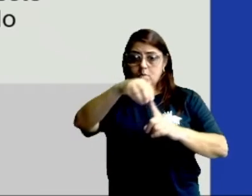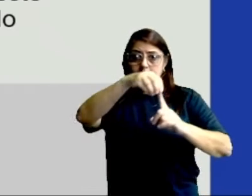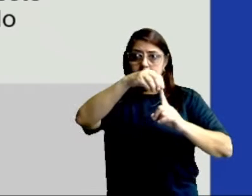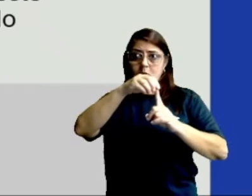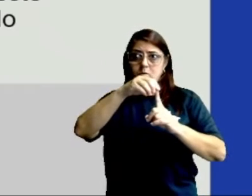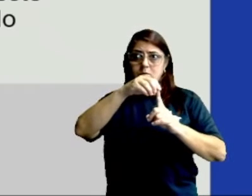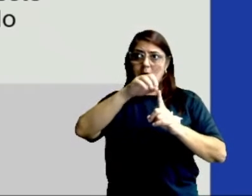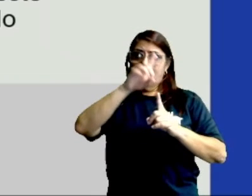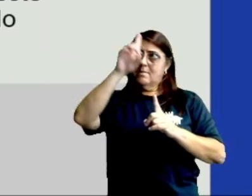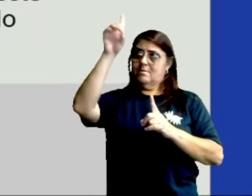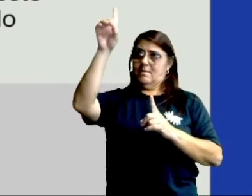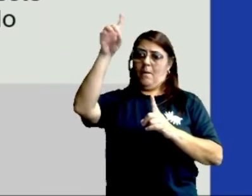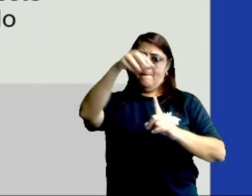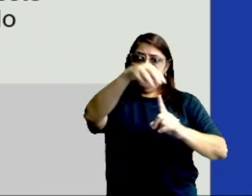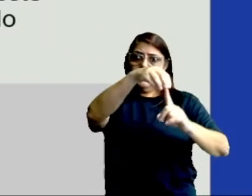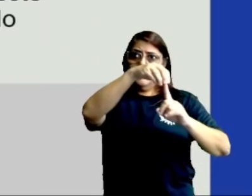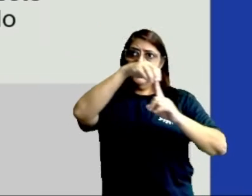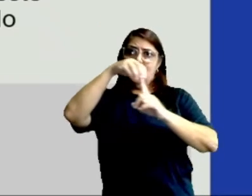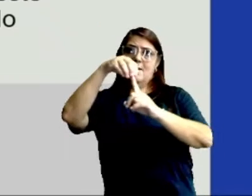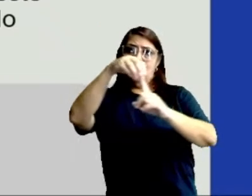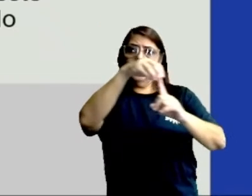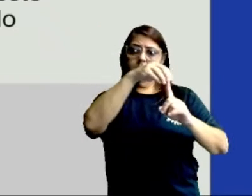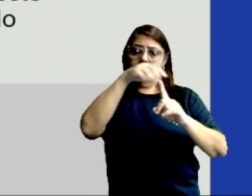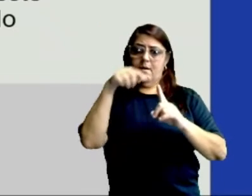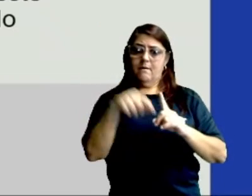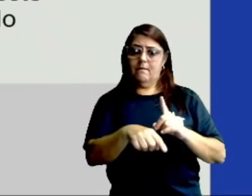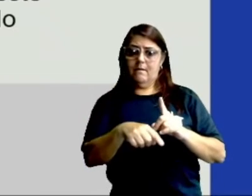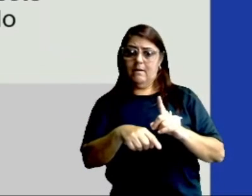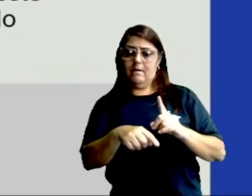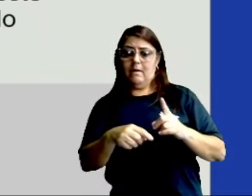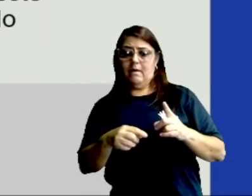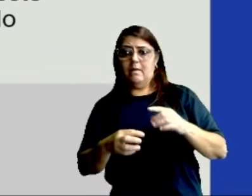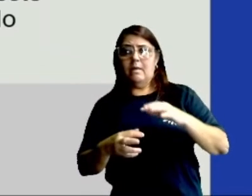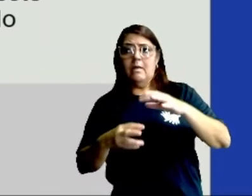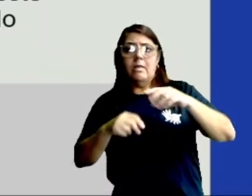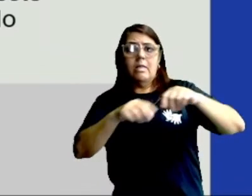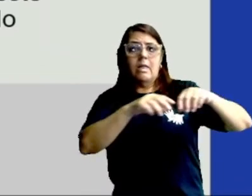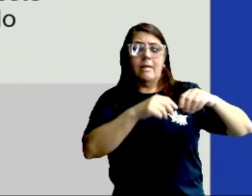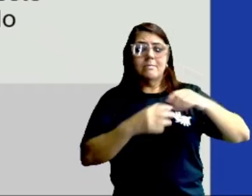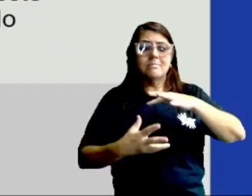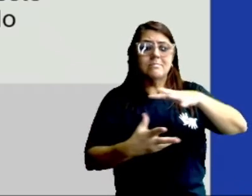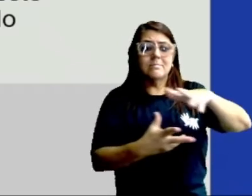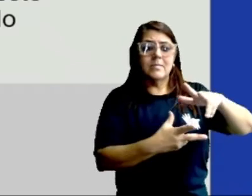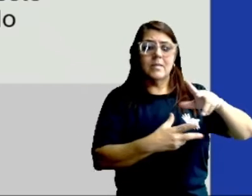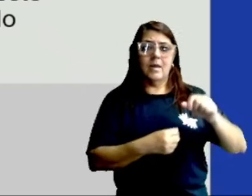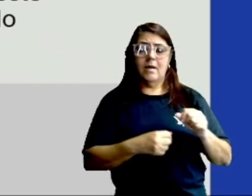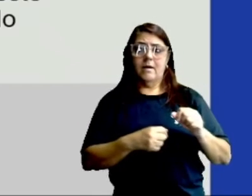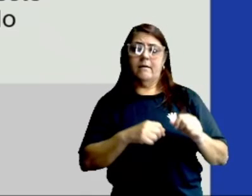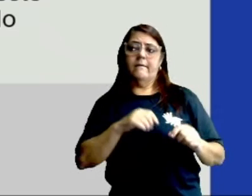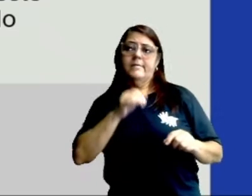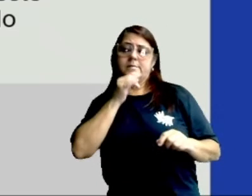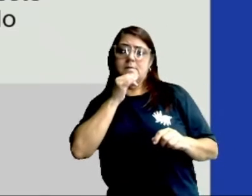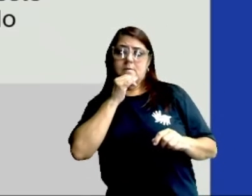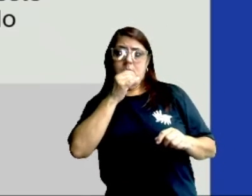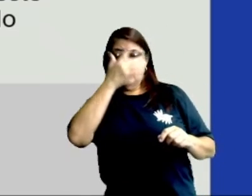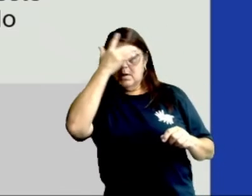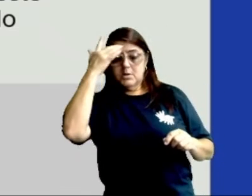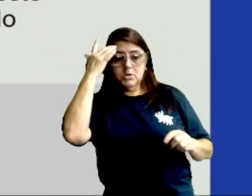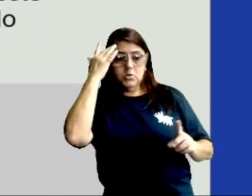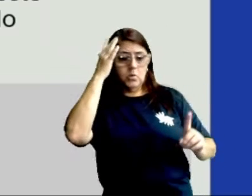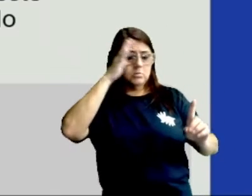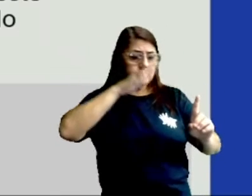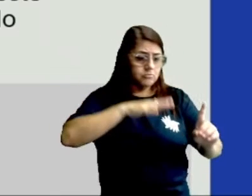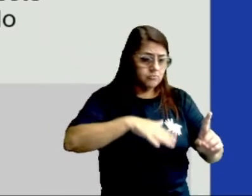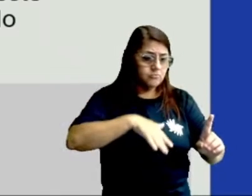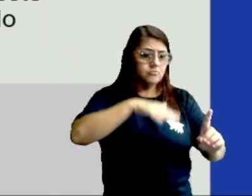argumento de ele se o governante era um argumento Divino era o argumento religioso Então significa